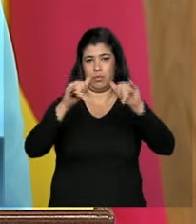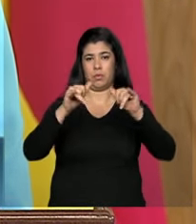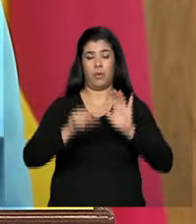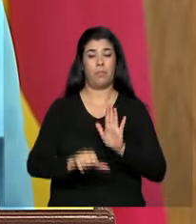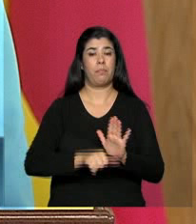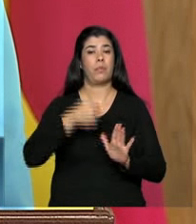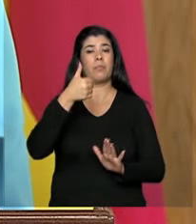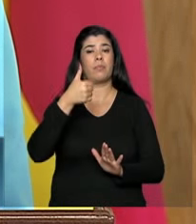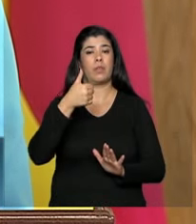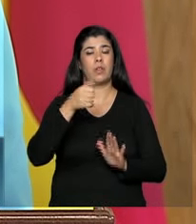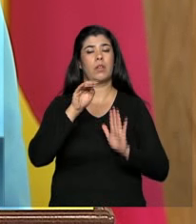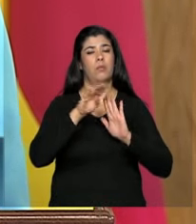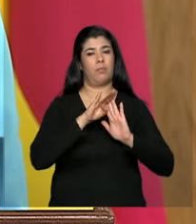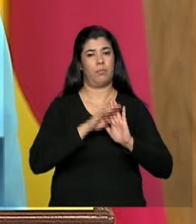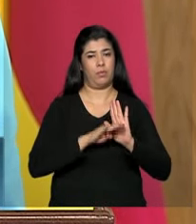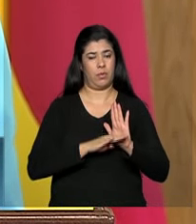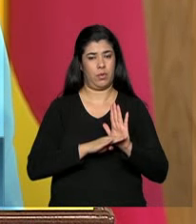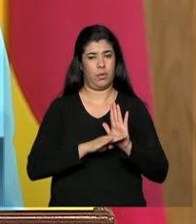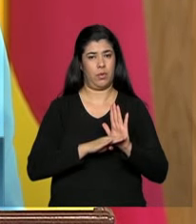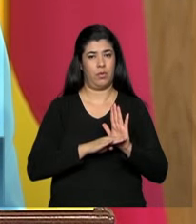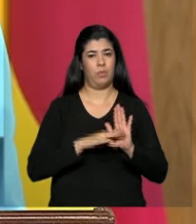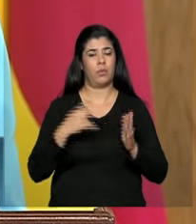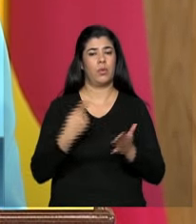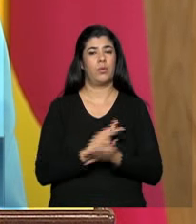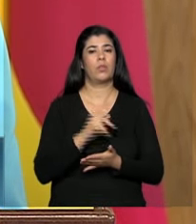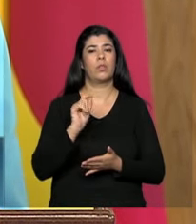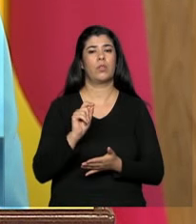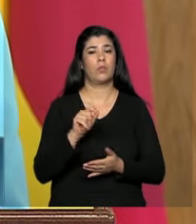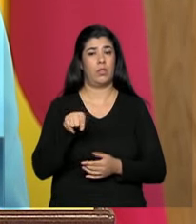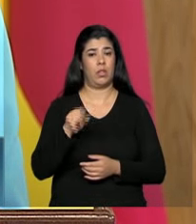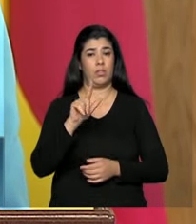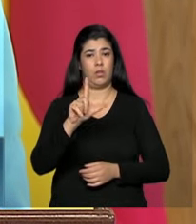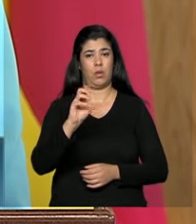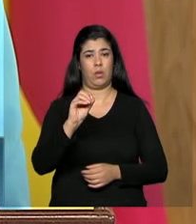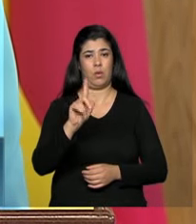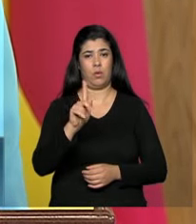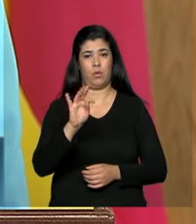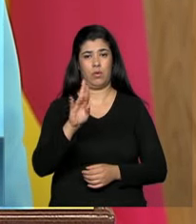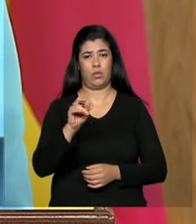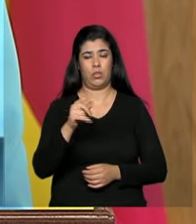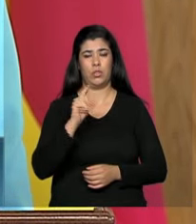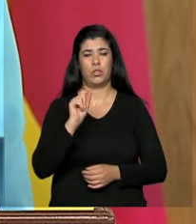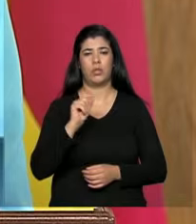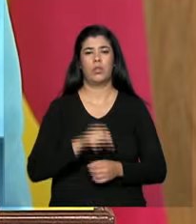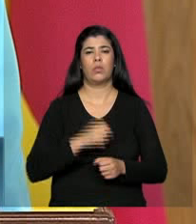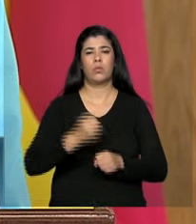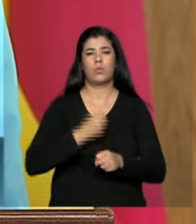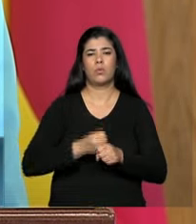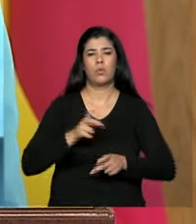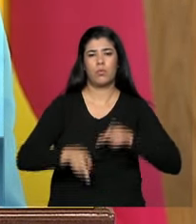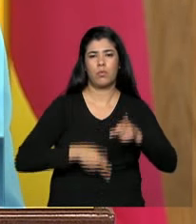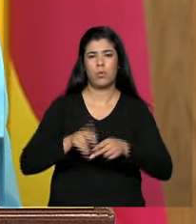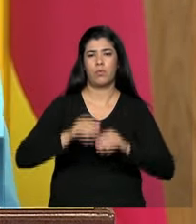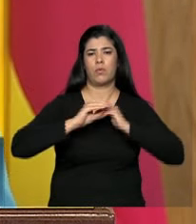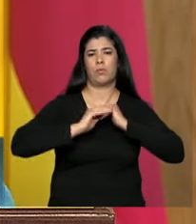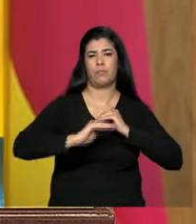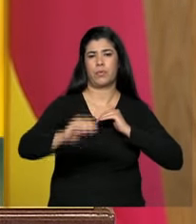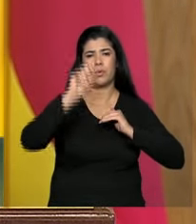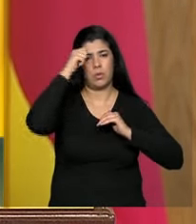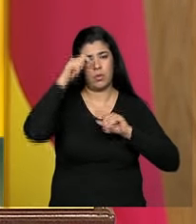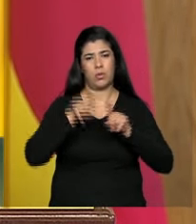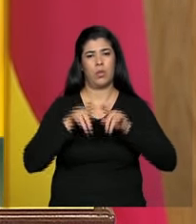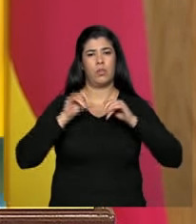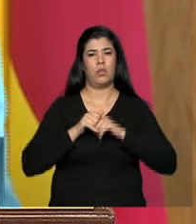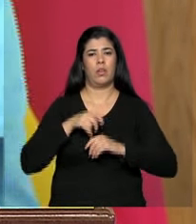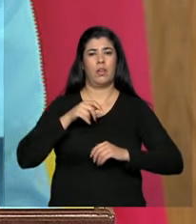primeiro programa, o de logística, com foco em rodovias, ferrovias, portos e aeroportos. O segundo,